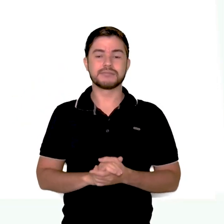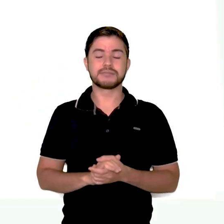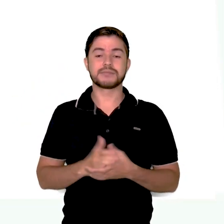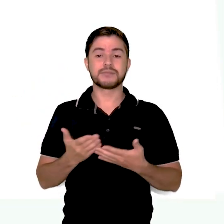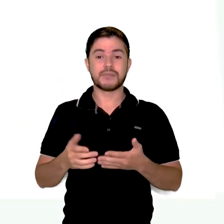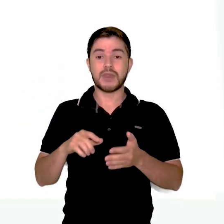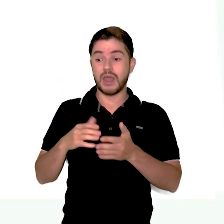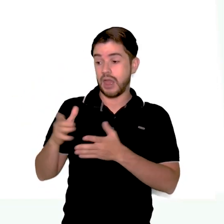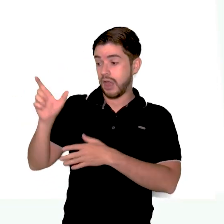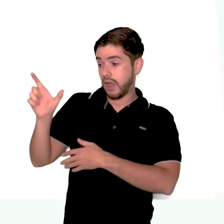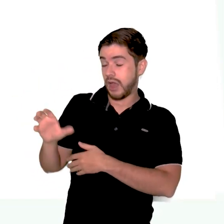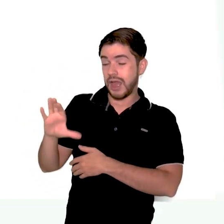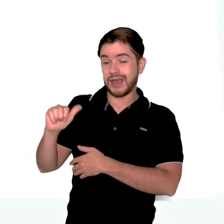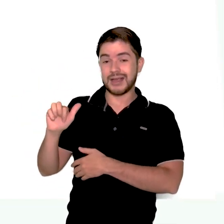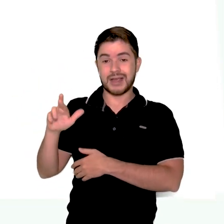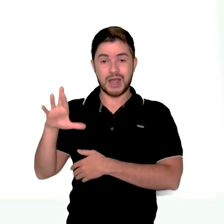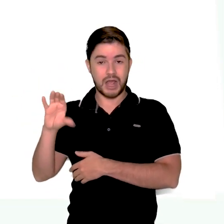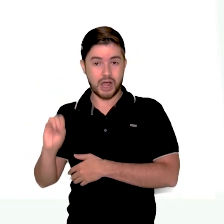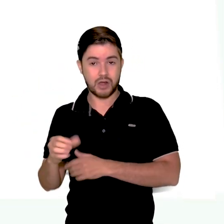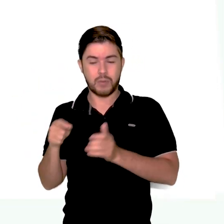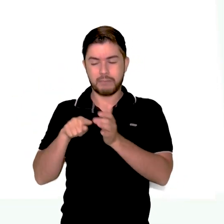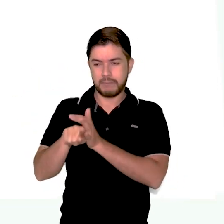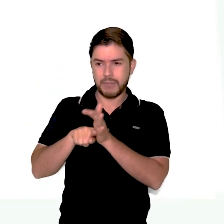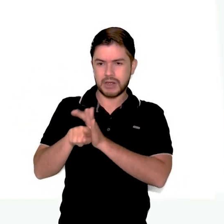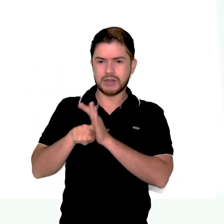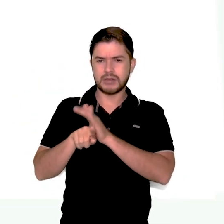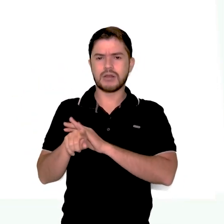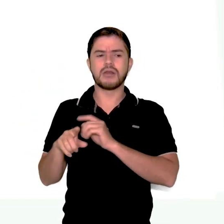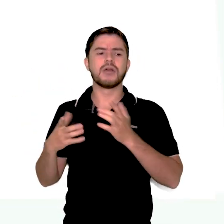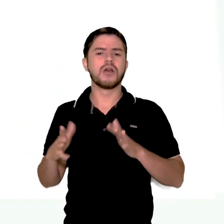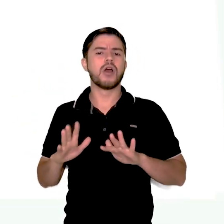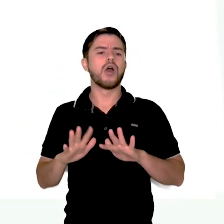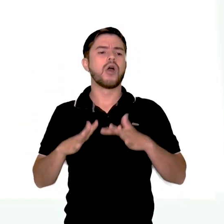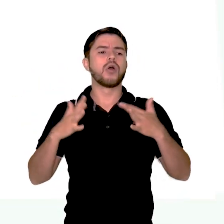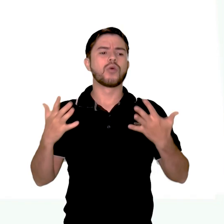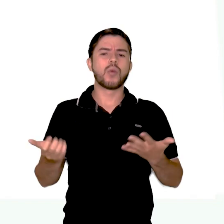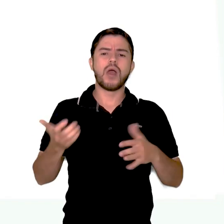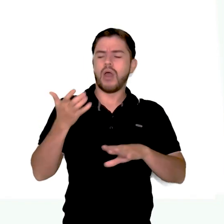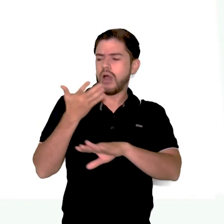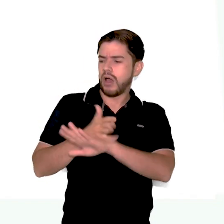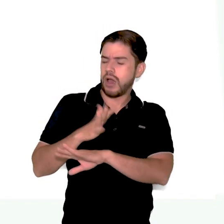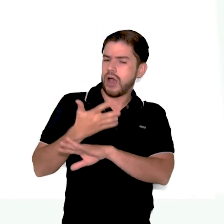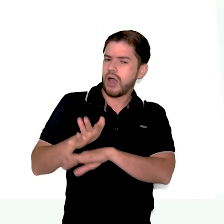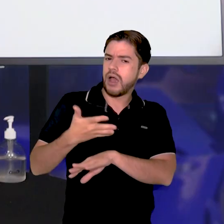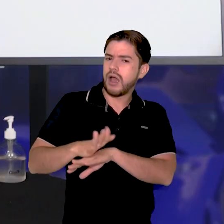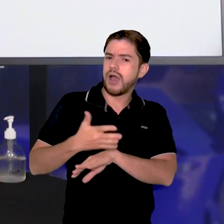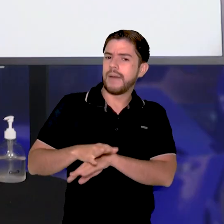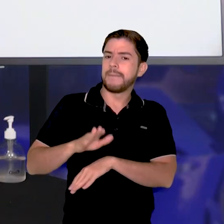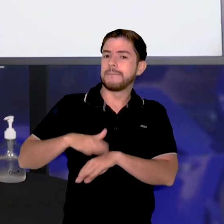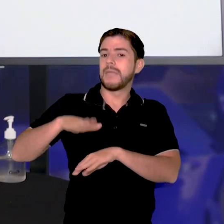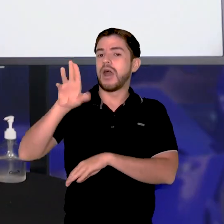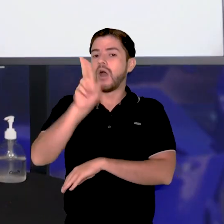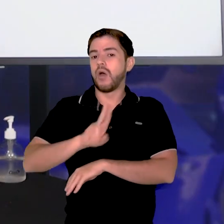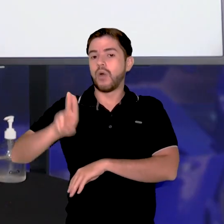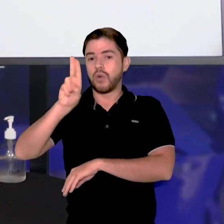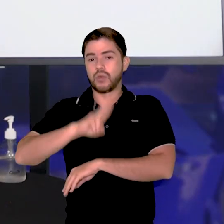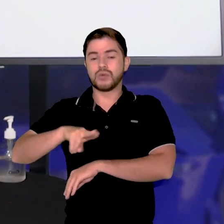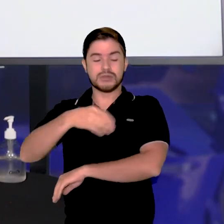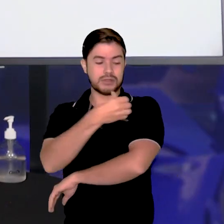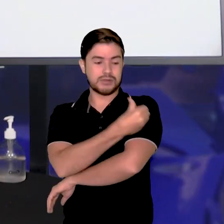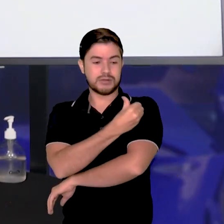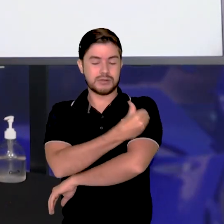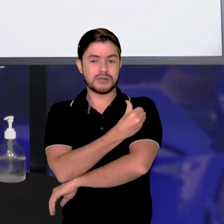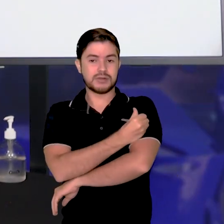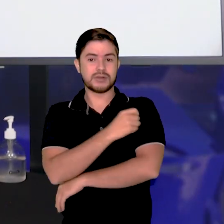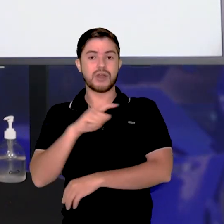de Carlos, eu quero saber quais atividades são mais praticadas pelos alunos do sexto ano. Para isso, a gente vai precisar analisar